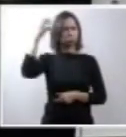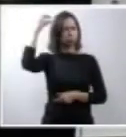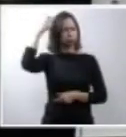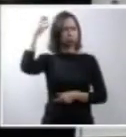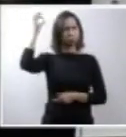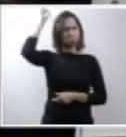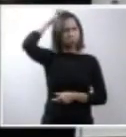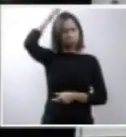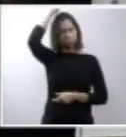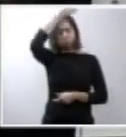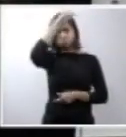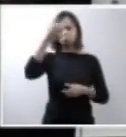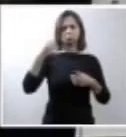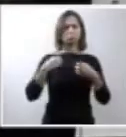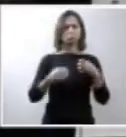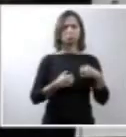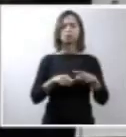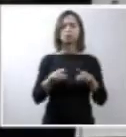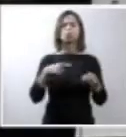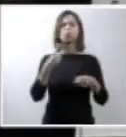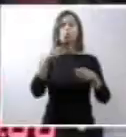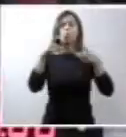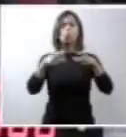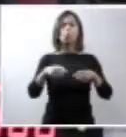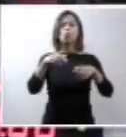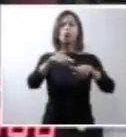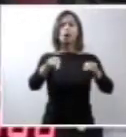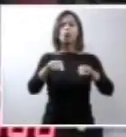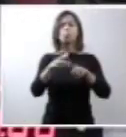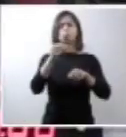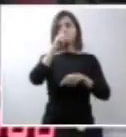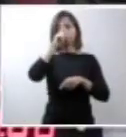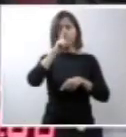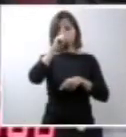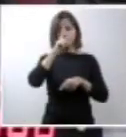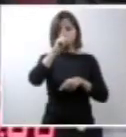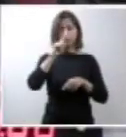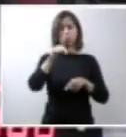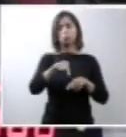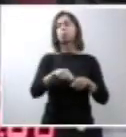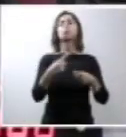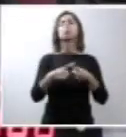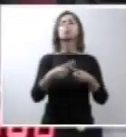área que é muito perigosa, que é a área dos desrespeitos.